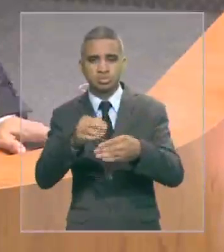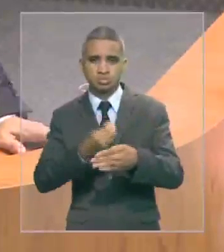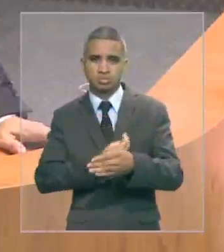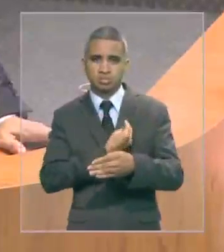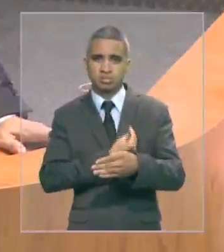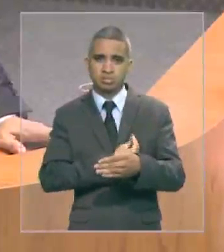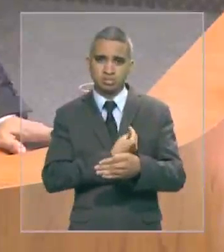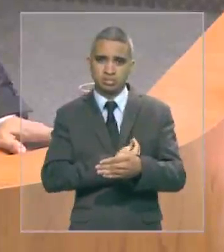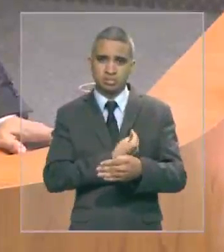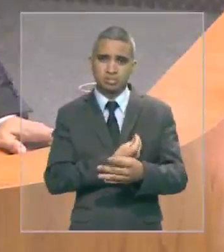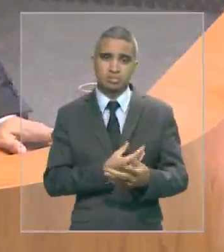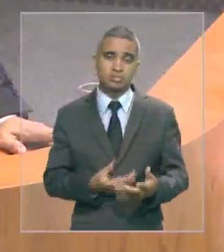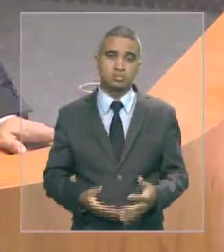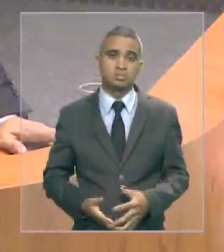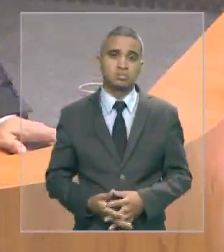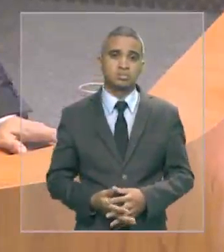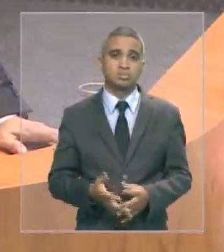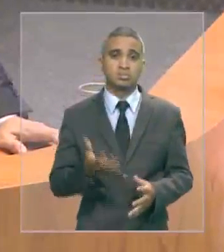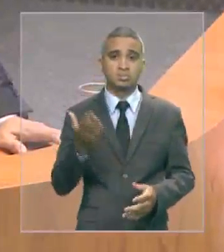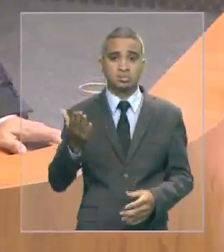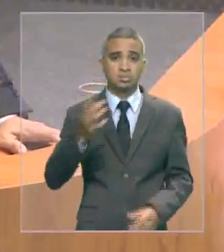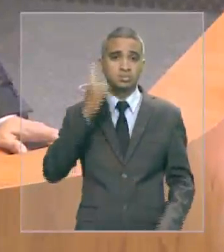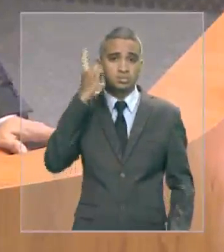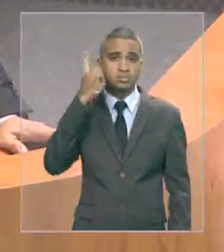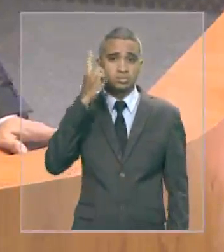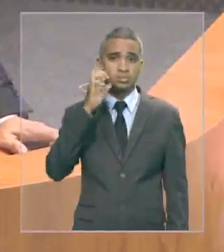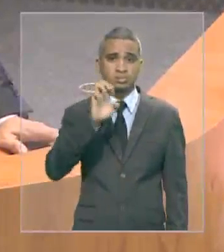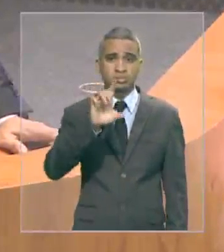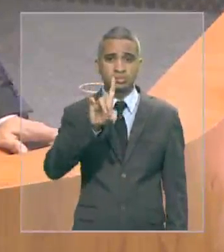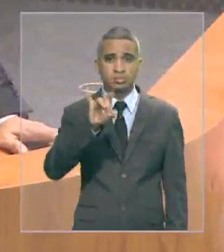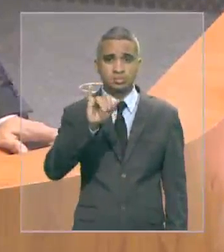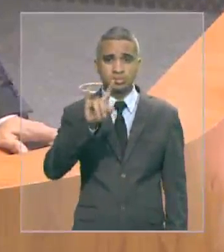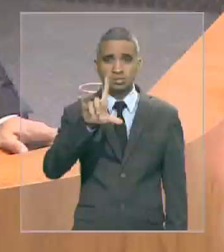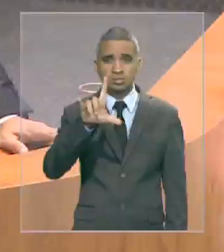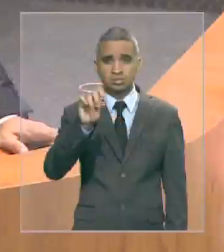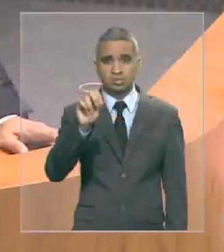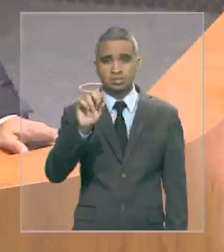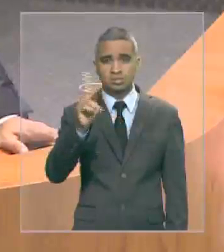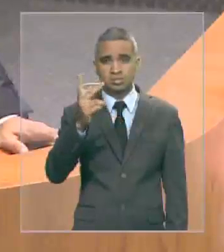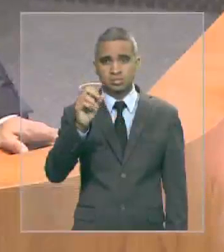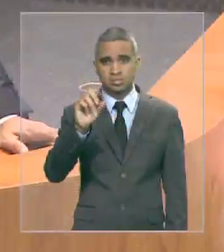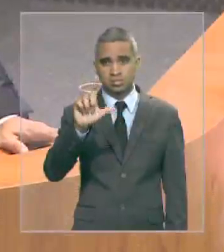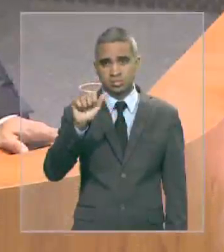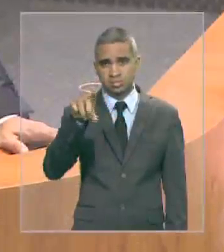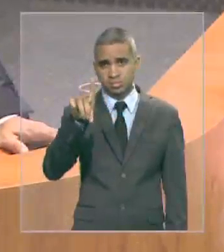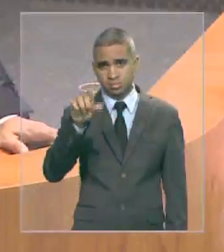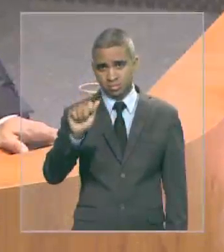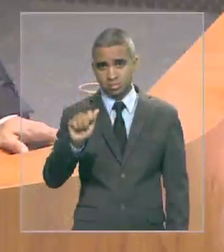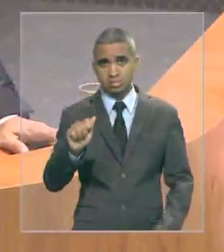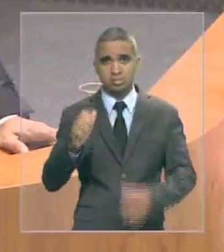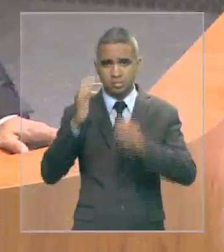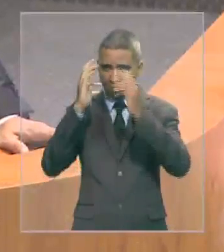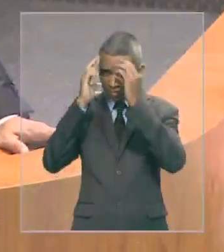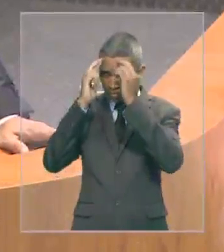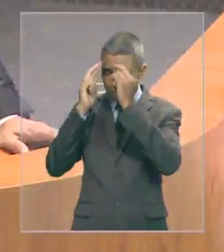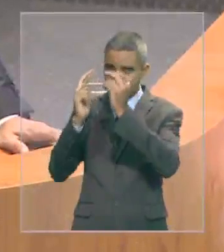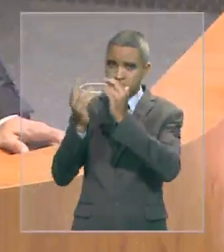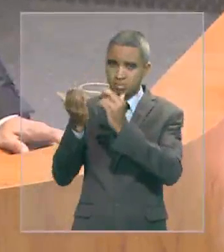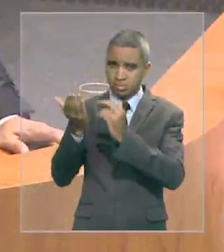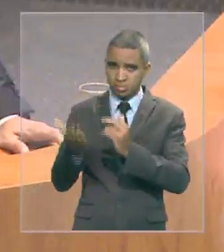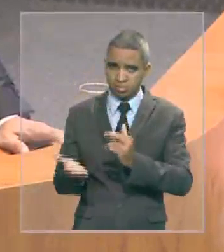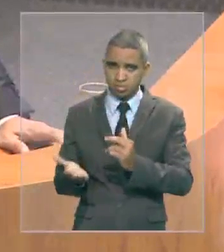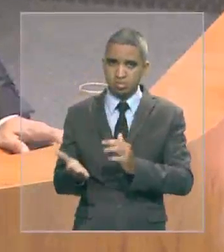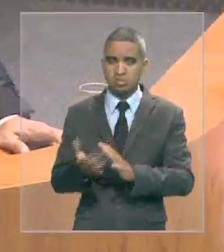Excelentíssimo Senhor, deputado Edivaldo Holanda, com todo respeito à Vossa Excelência e à